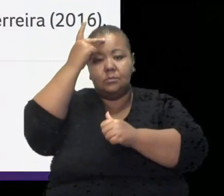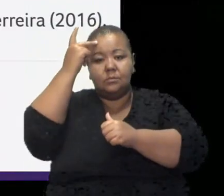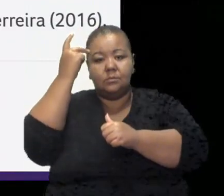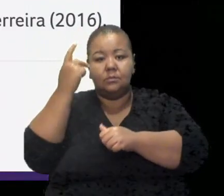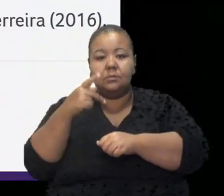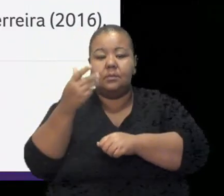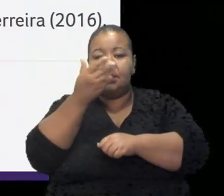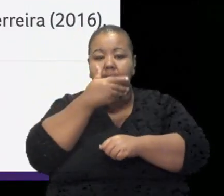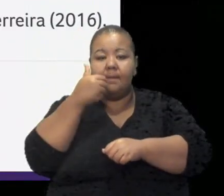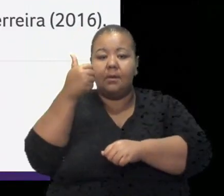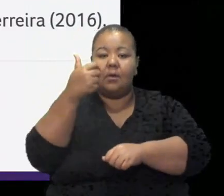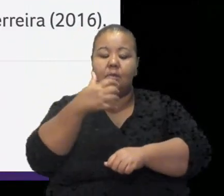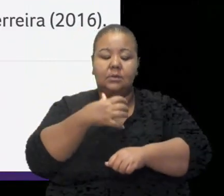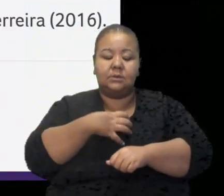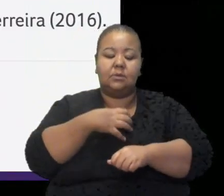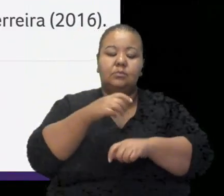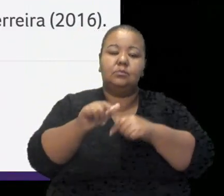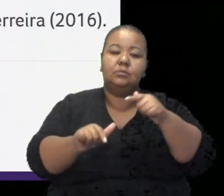melhores condições de trabalho